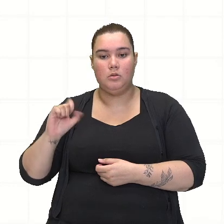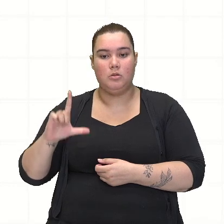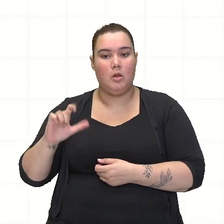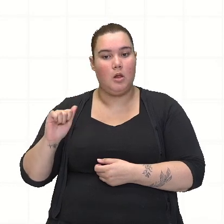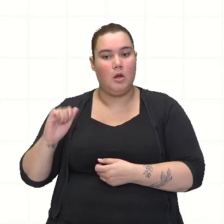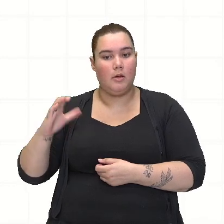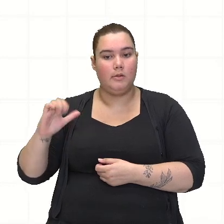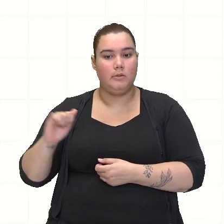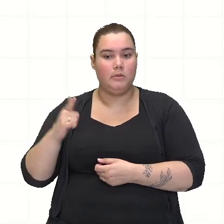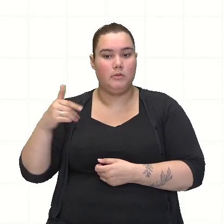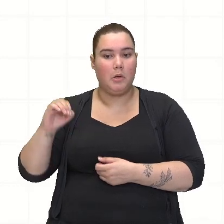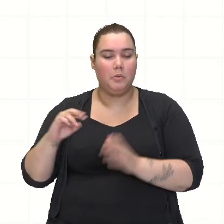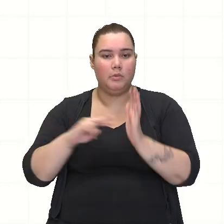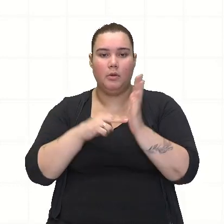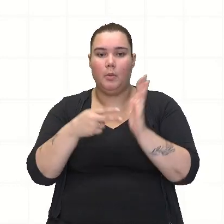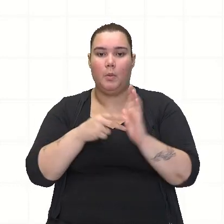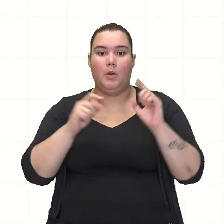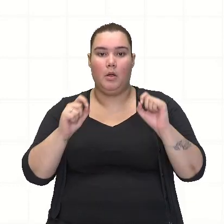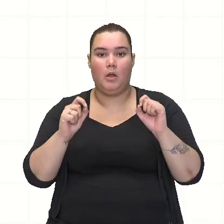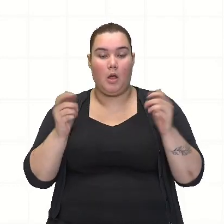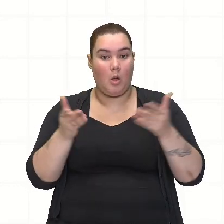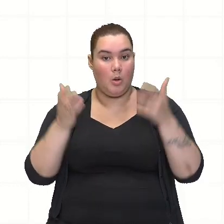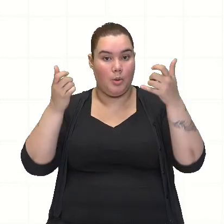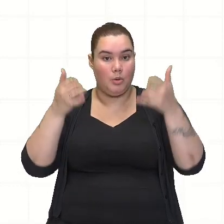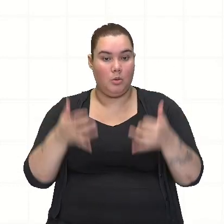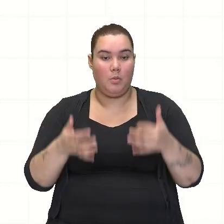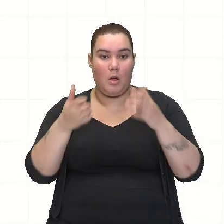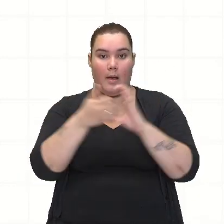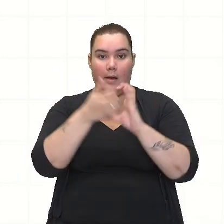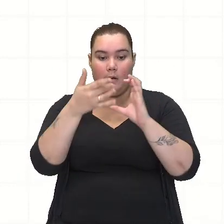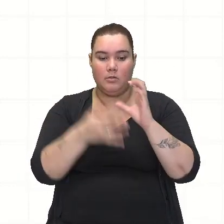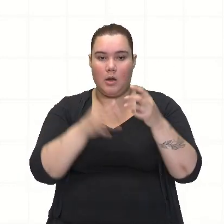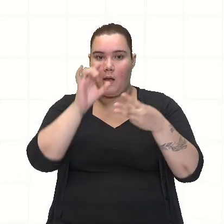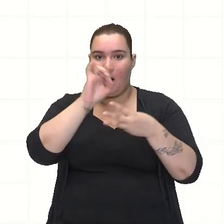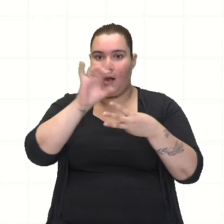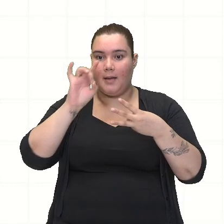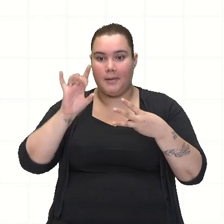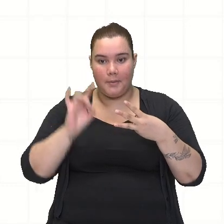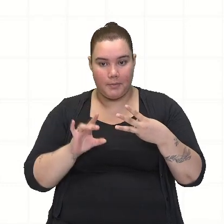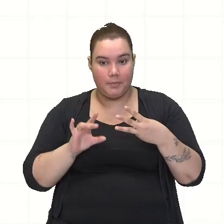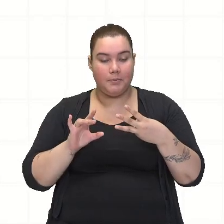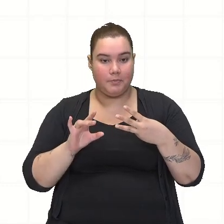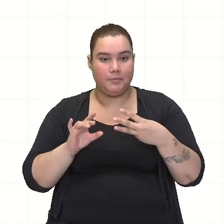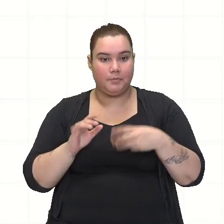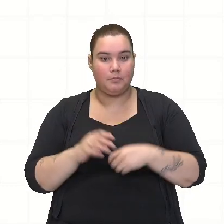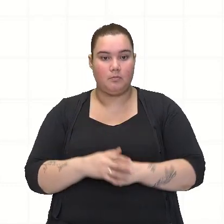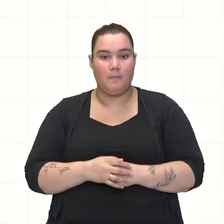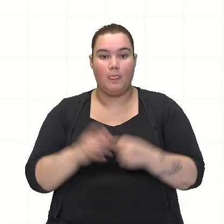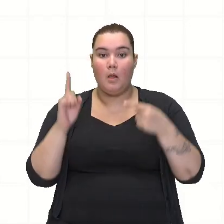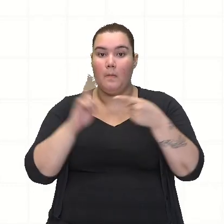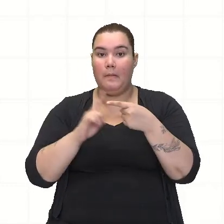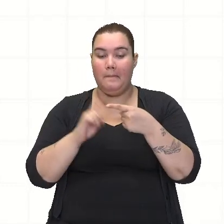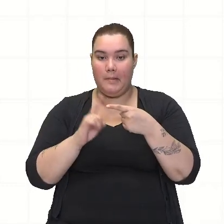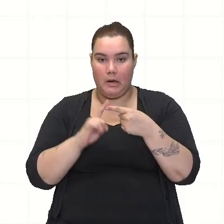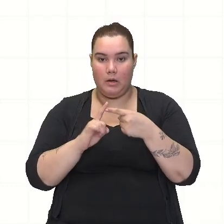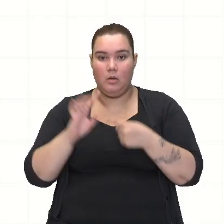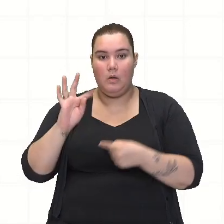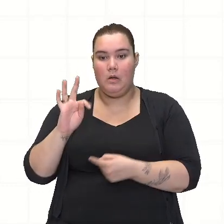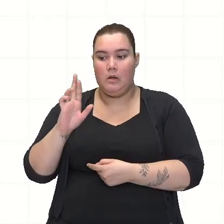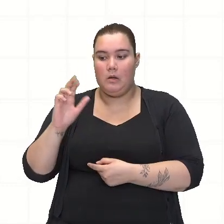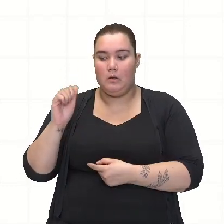a translação. Agora vem a característica, pessoal, de cada uma, ó. A